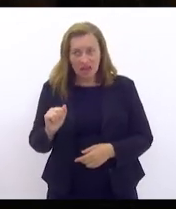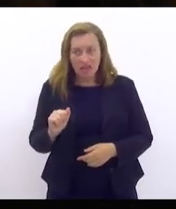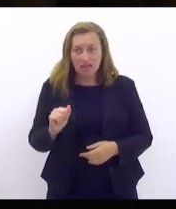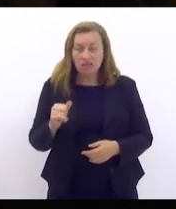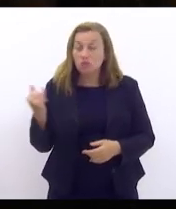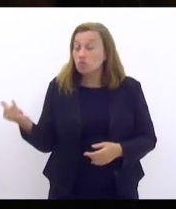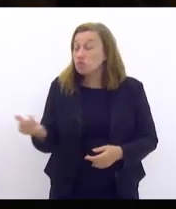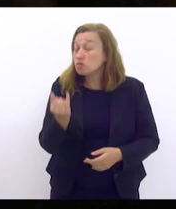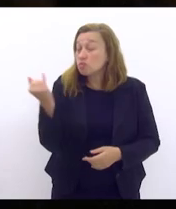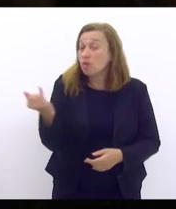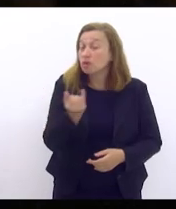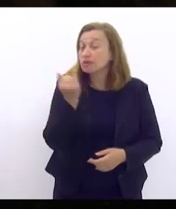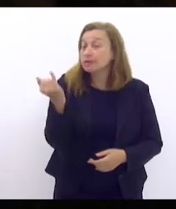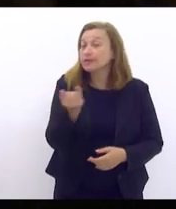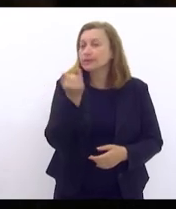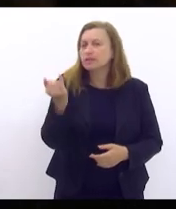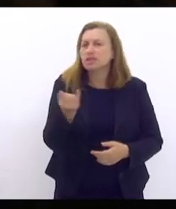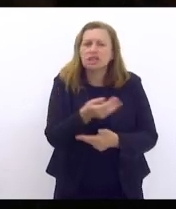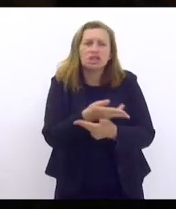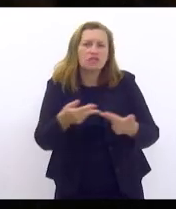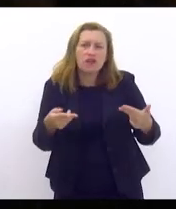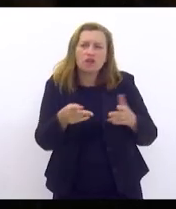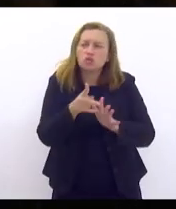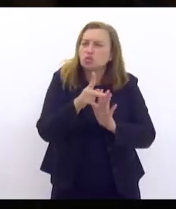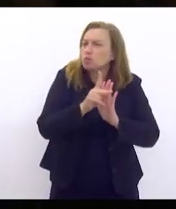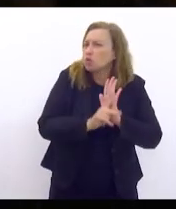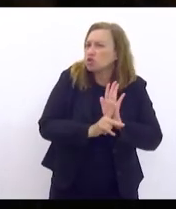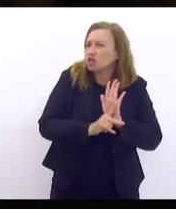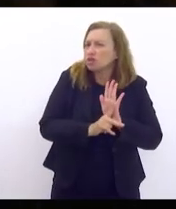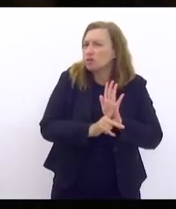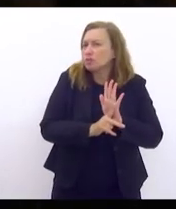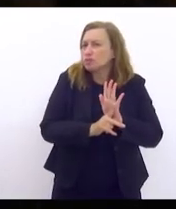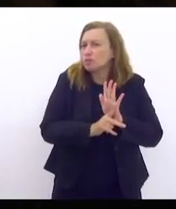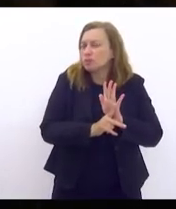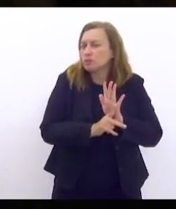relevante que muitos projetos